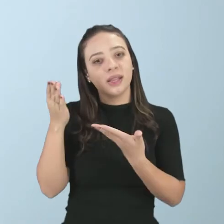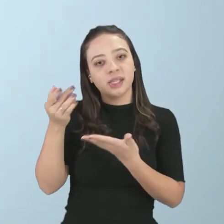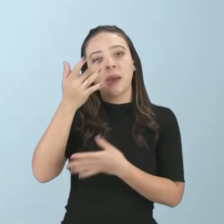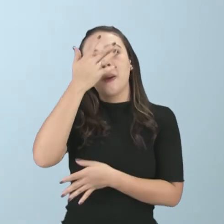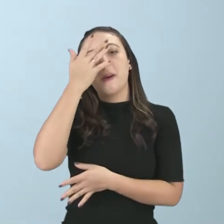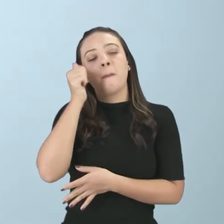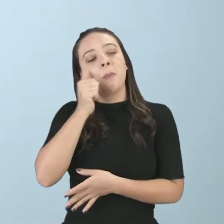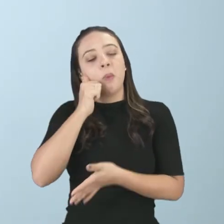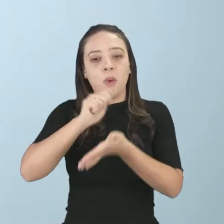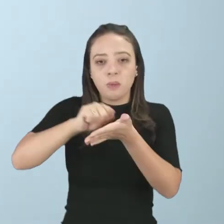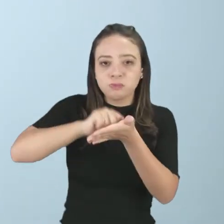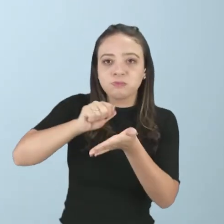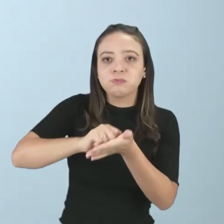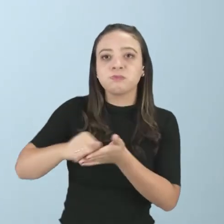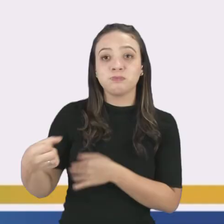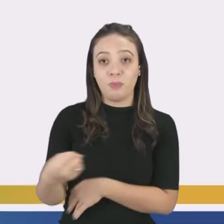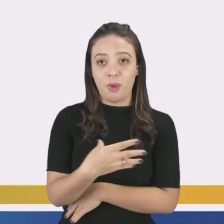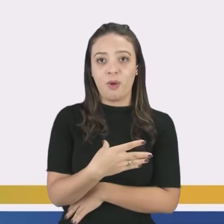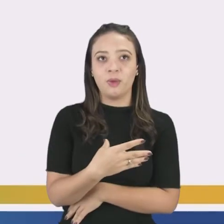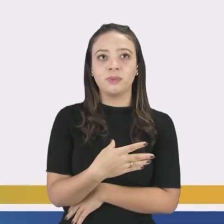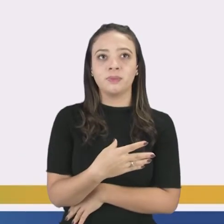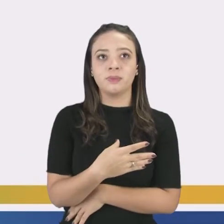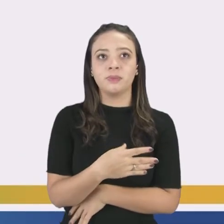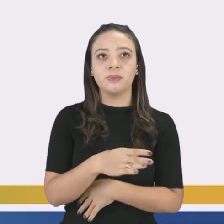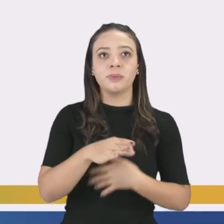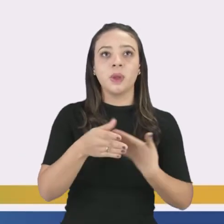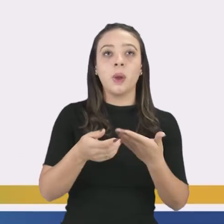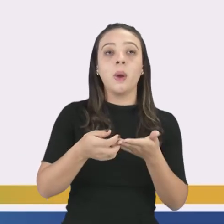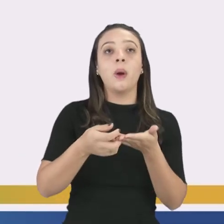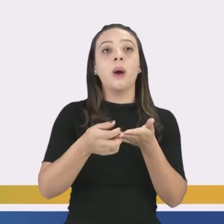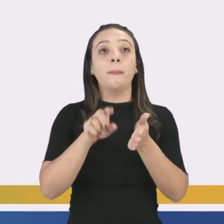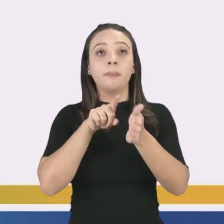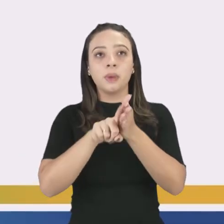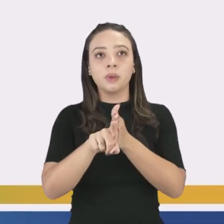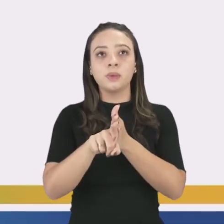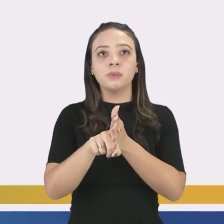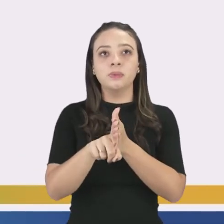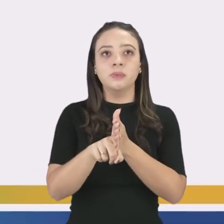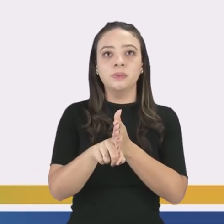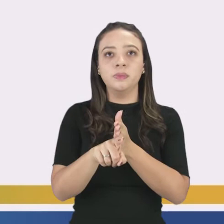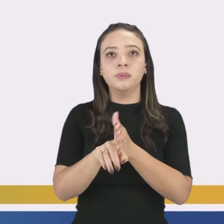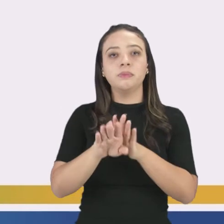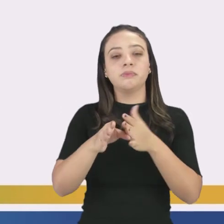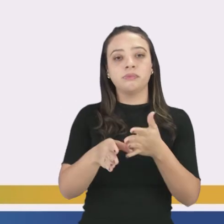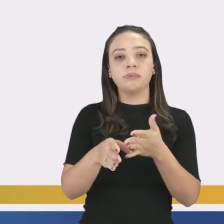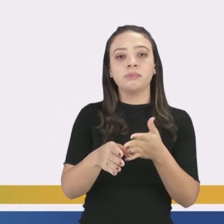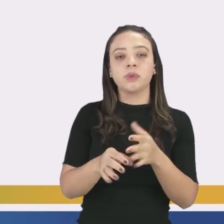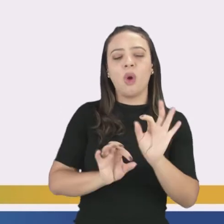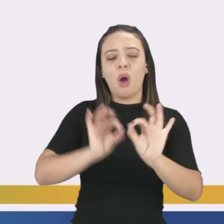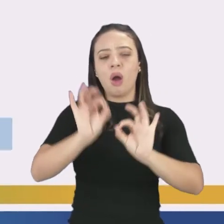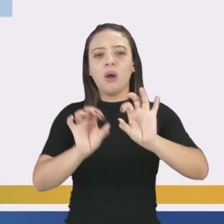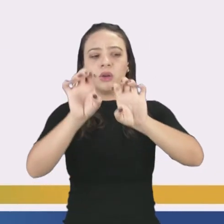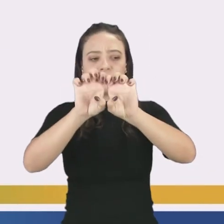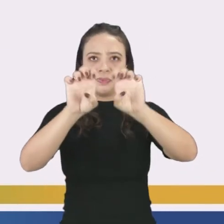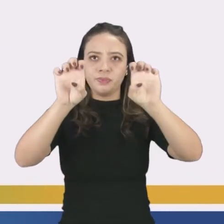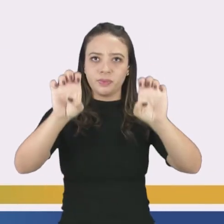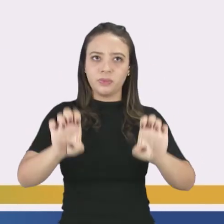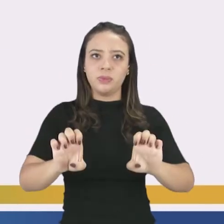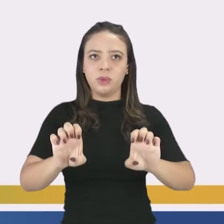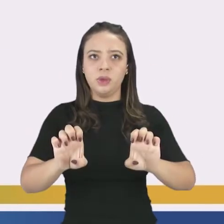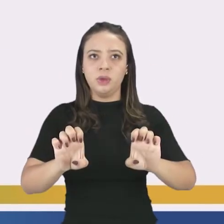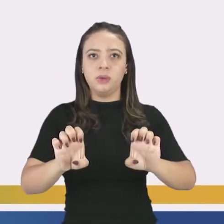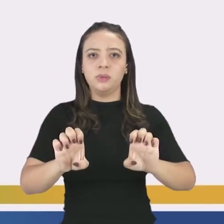autora moderna. Ok? Vamos lá para a nossa pergunta. Considerando sua organização e sua